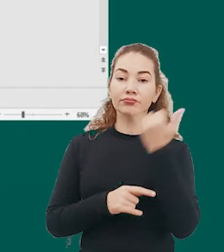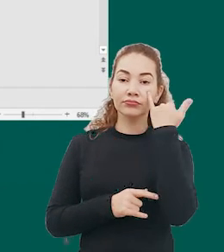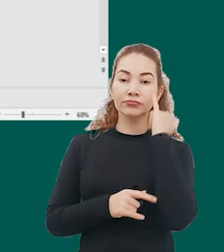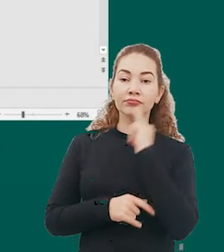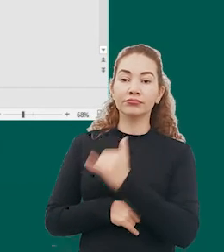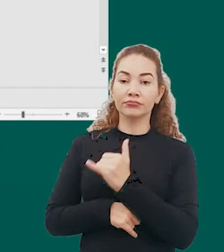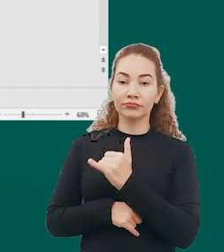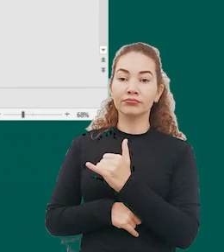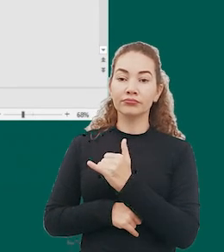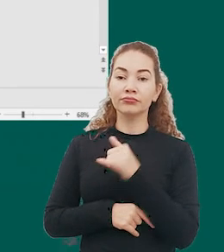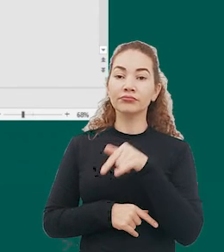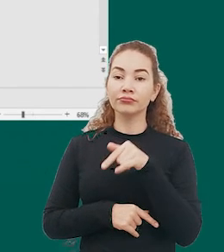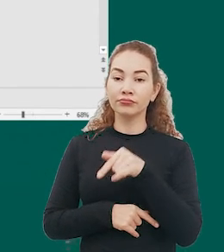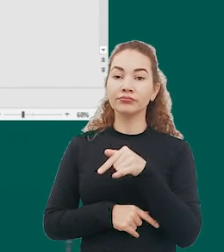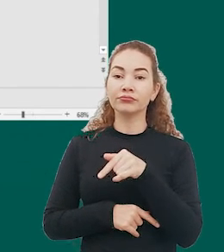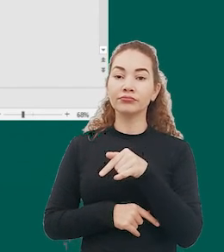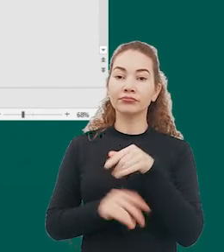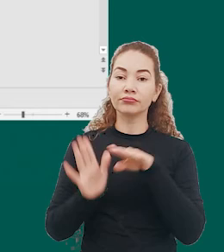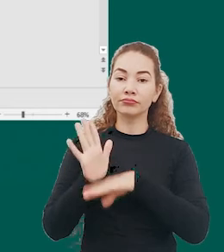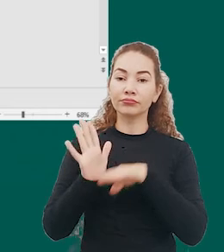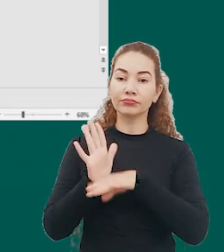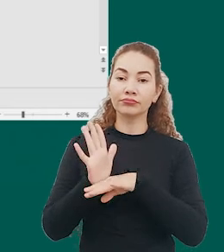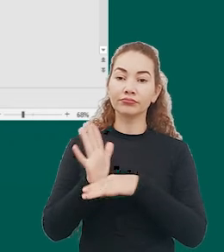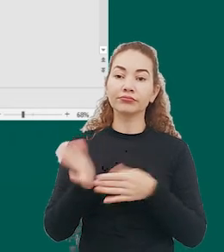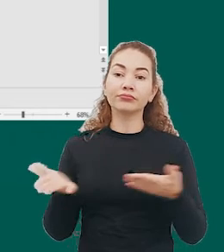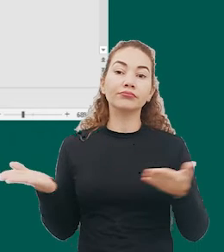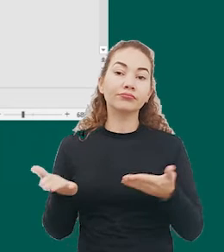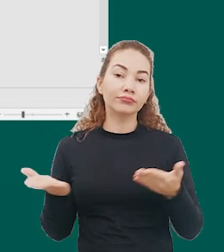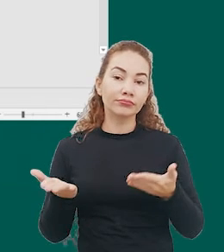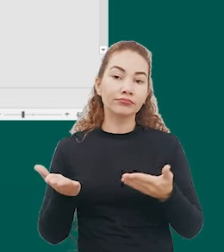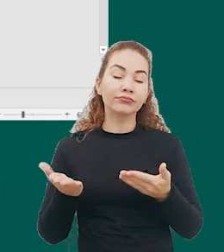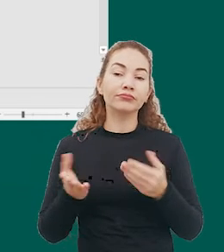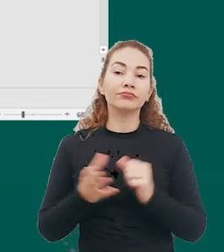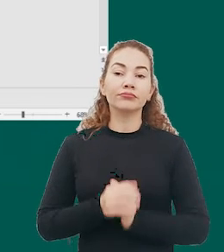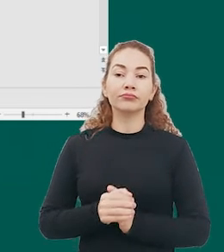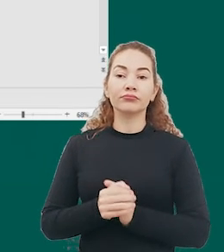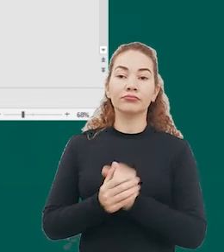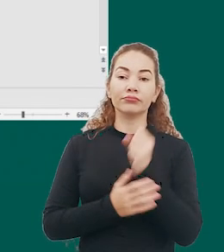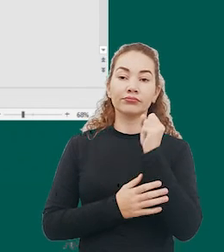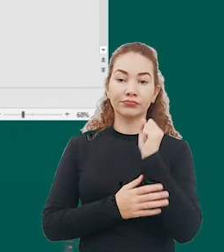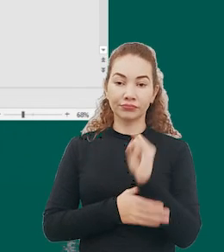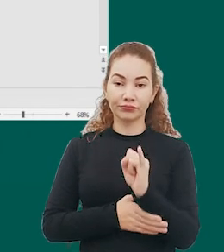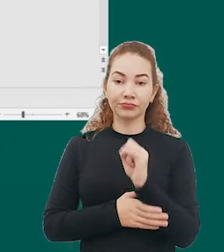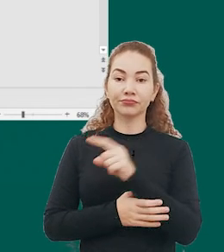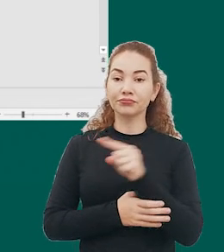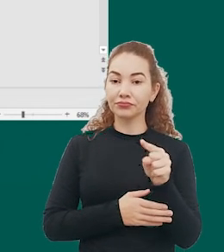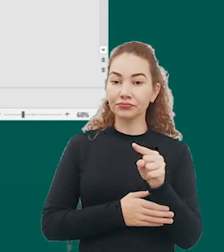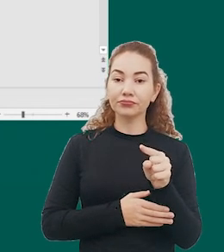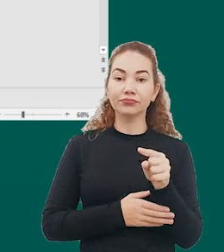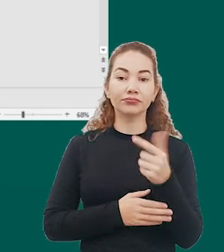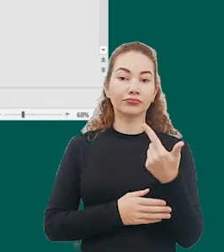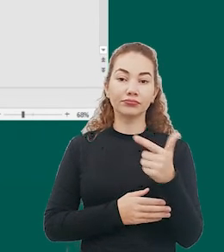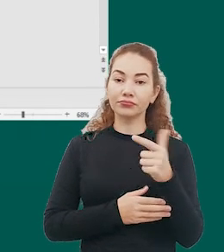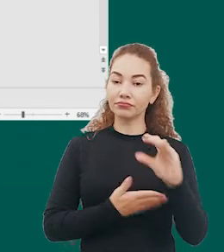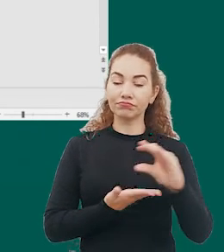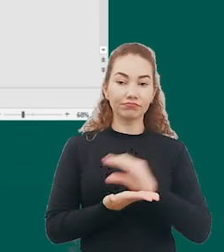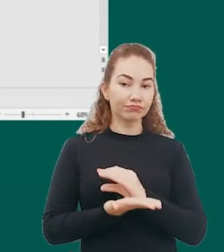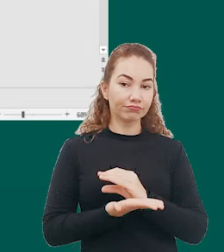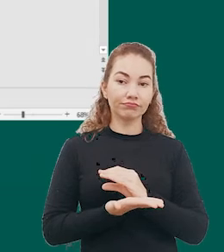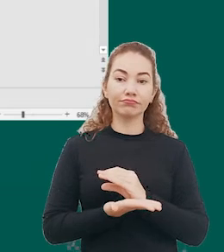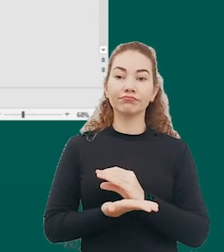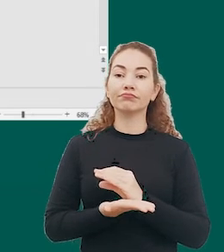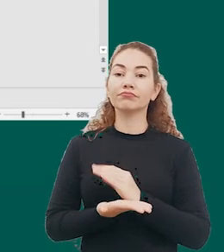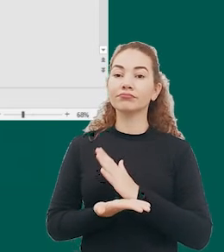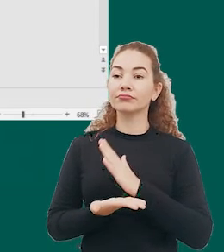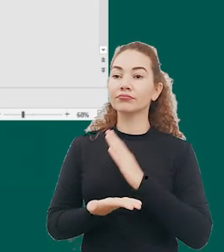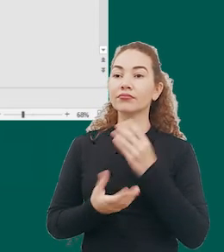informando, né, essa dedução. Agora, se vocês não receberam de uma fonte